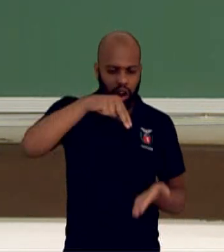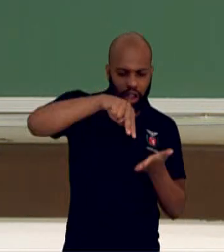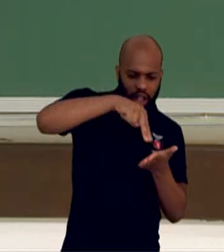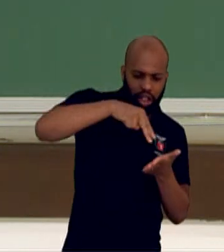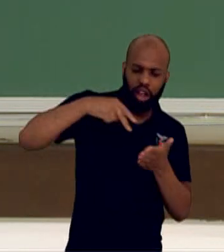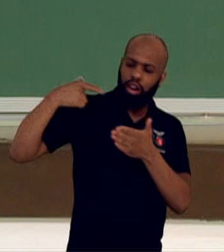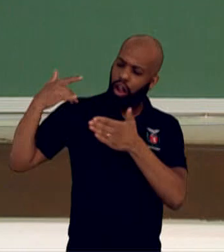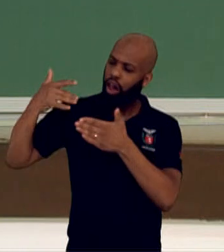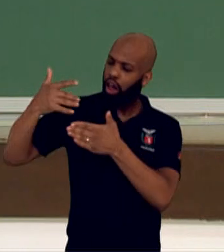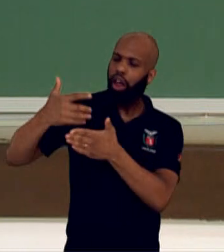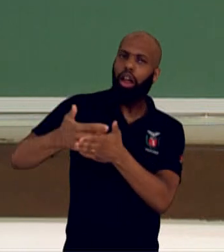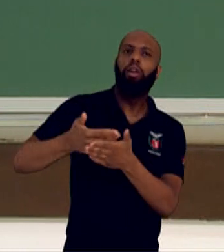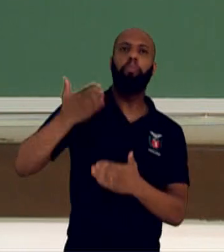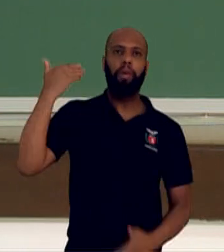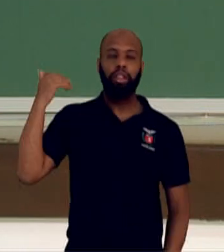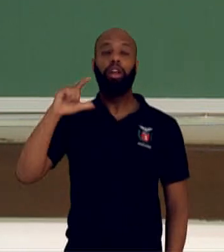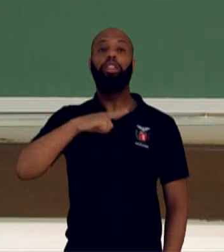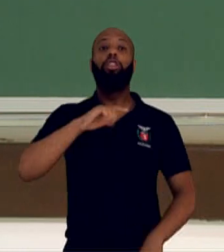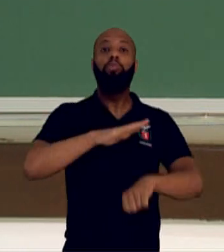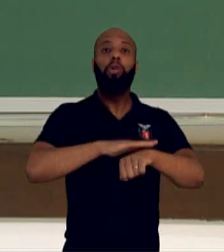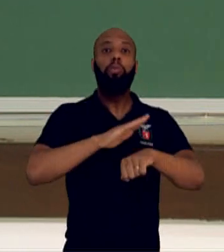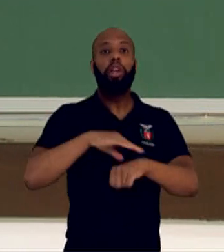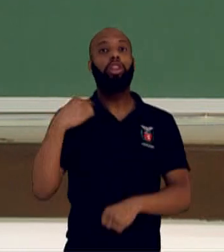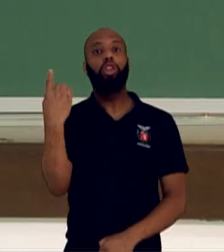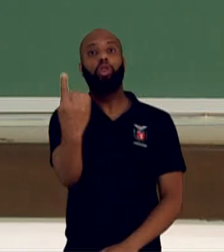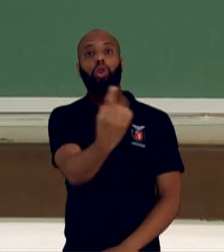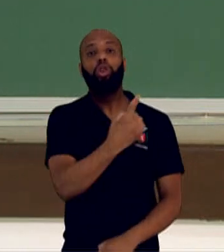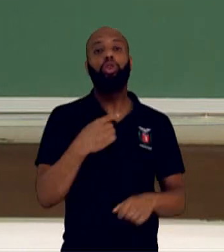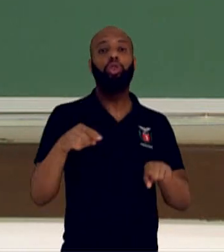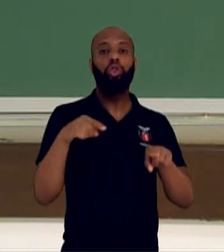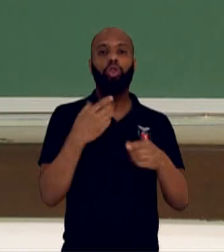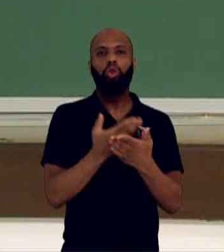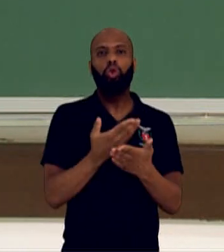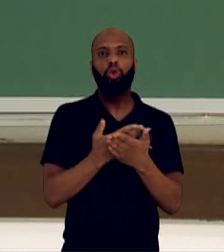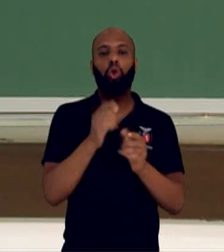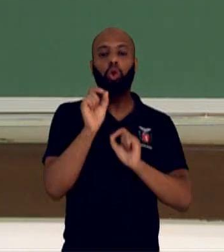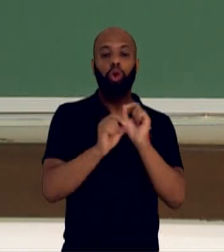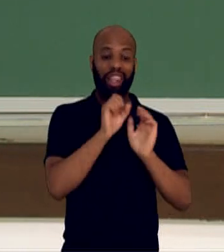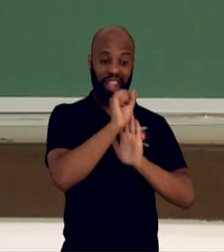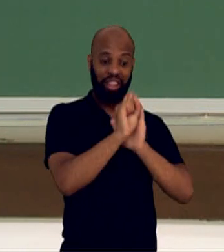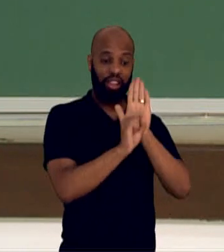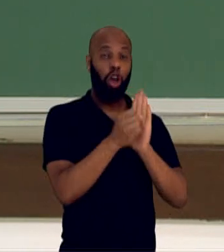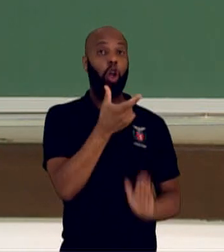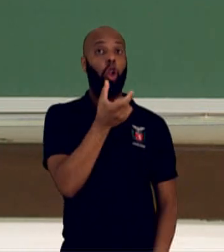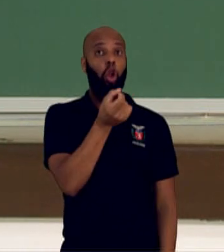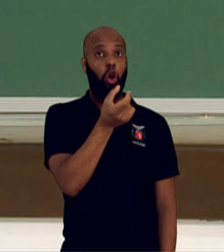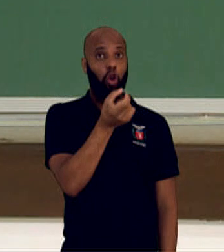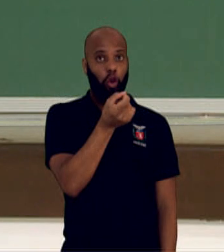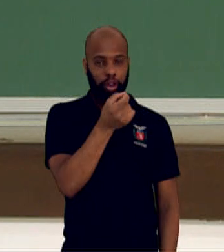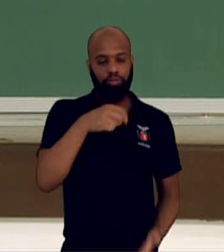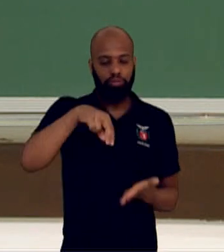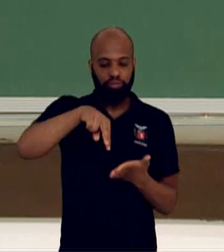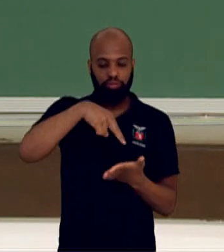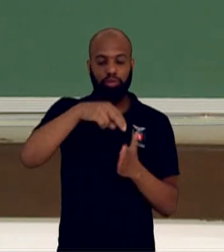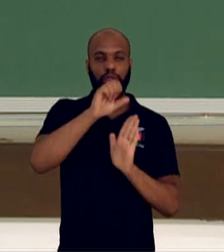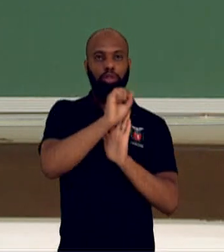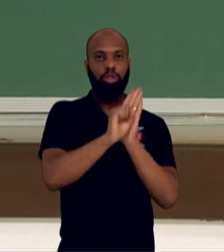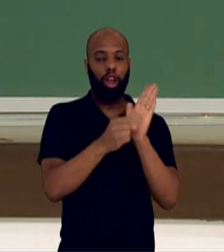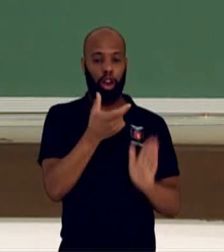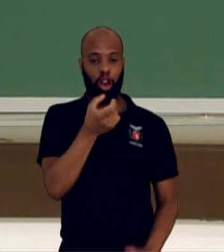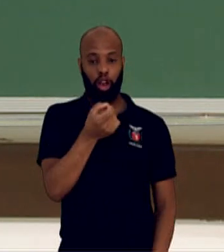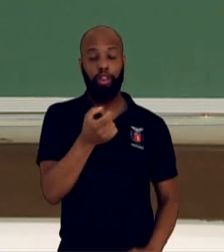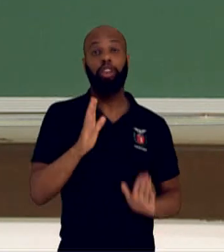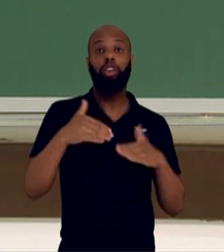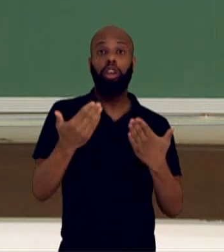aulas anteriores, né? E que teve um momento que a gente falou sobre a dança no século XX, não é verdade? Muito bem. Na